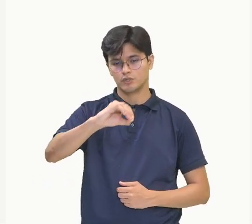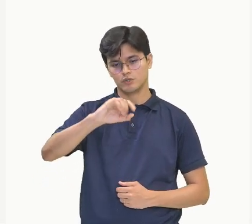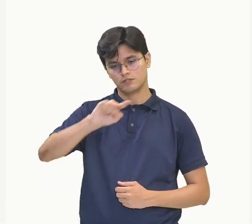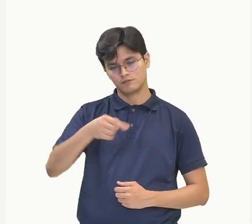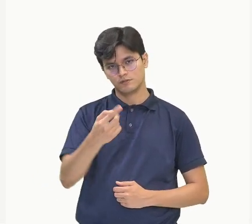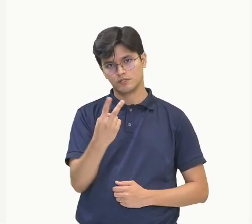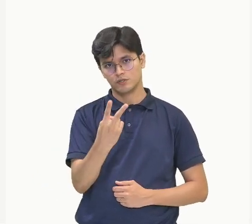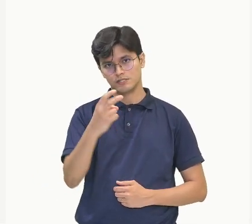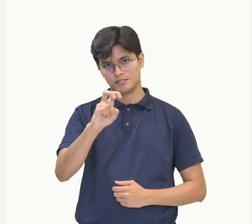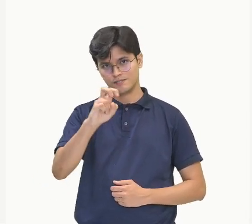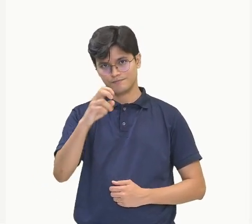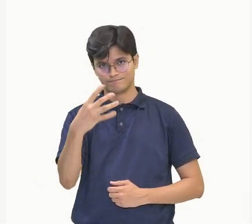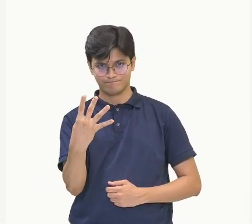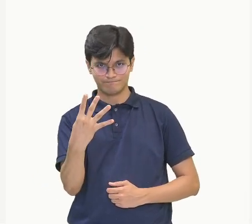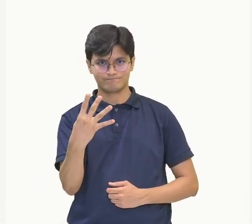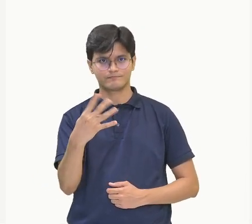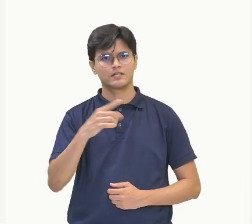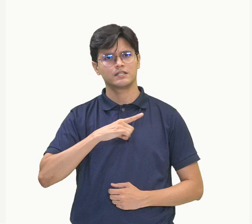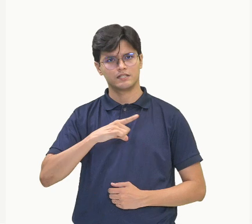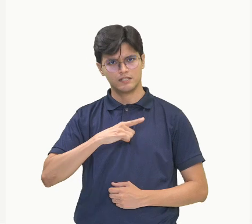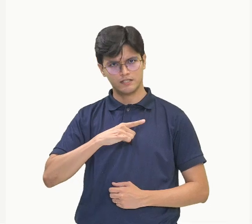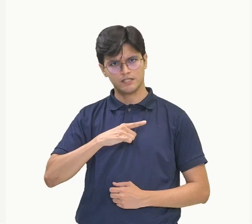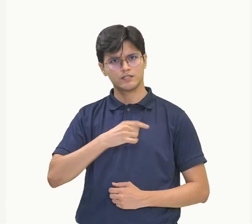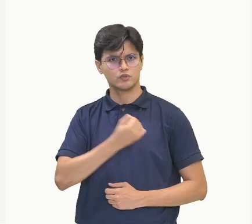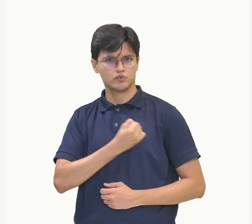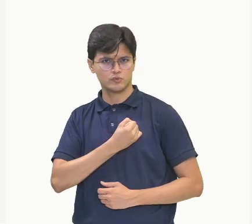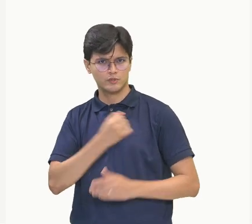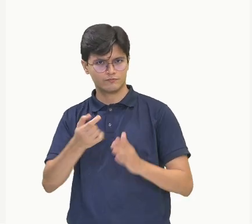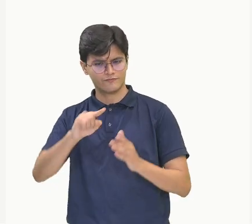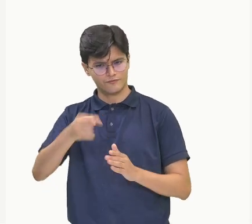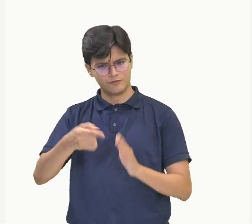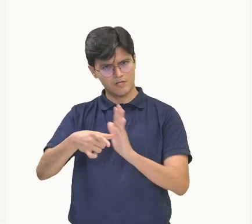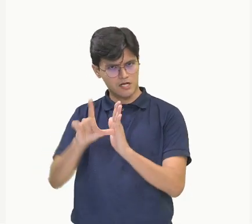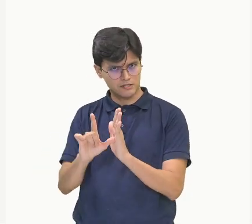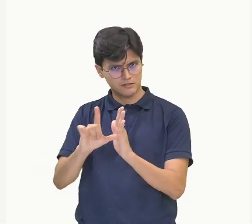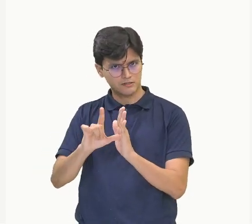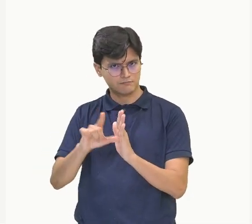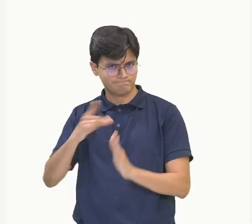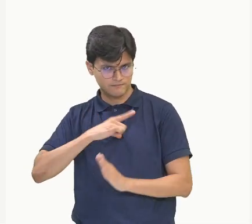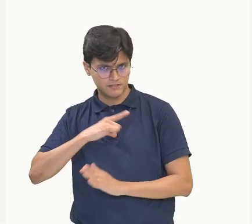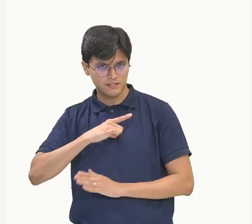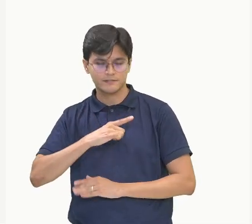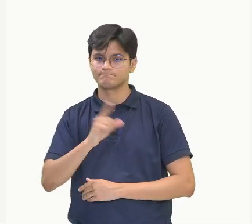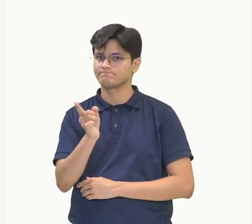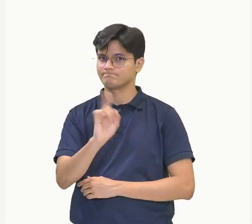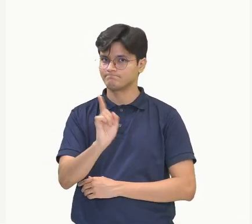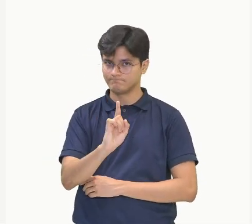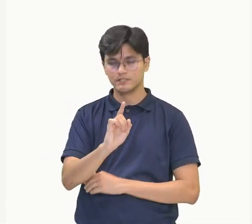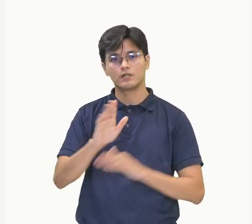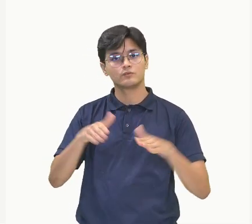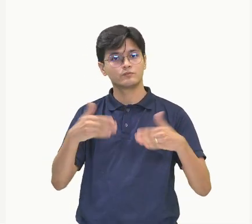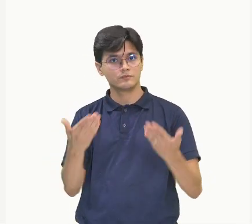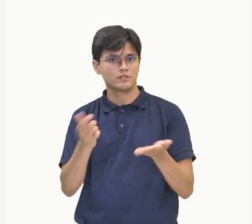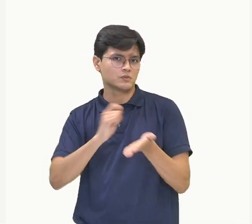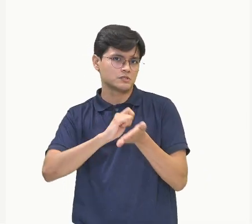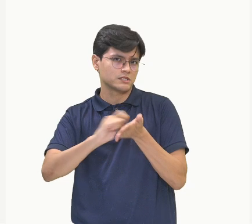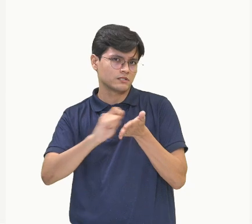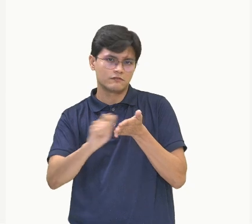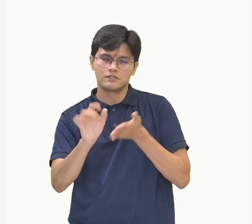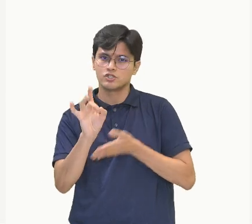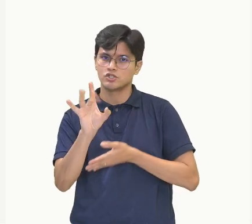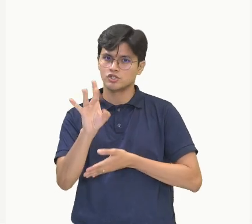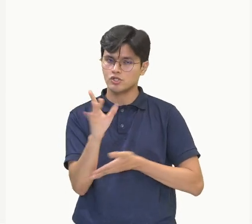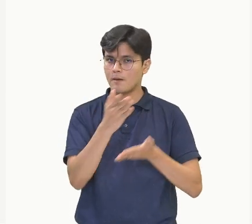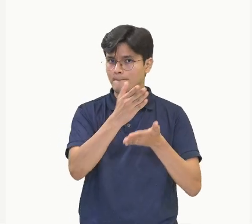vou escrever somente a parte decimal. Quantos números eu tenho atrás da vírgula? Eu tenho 3